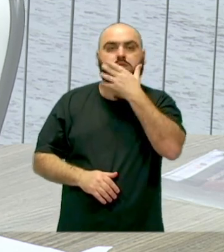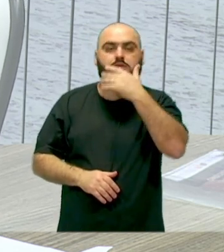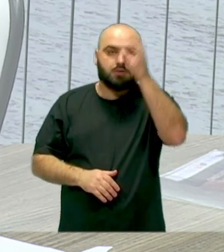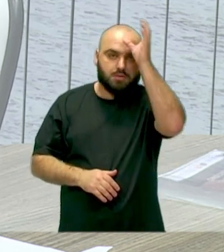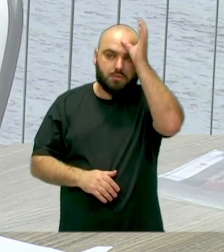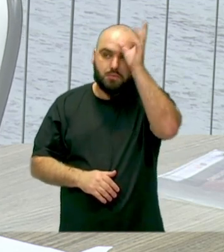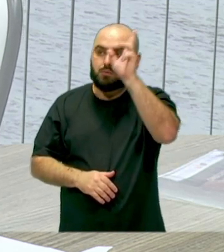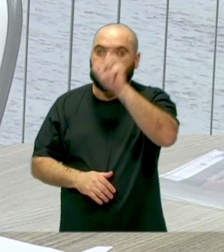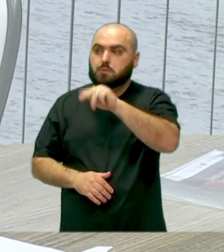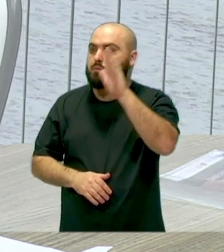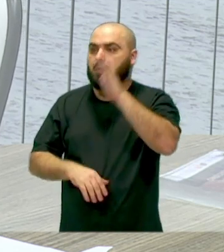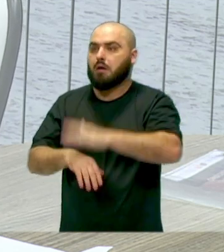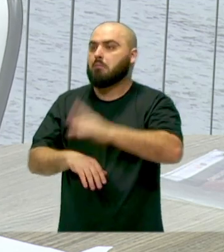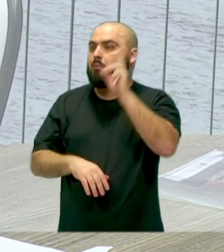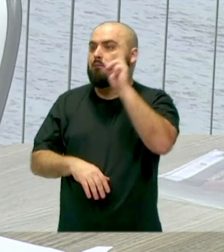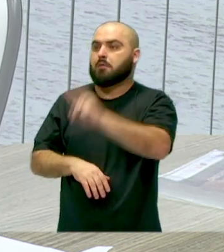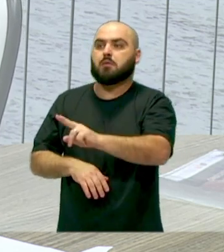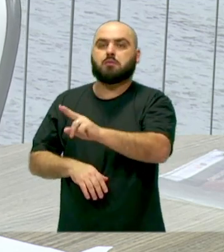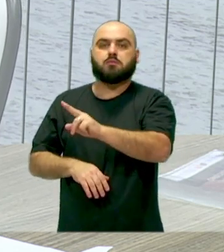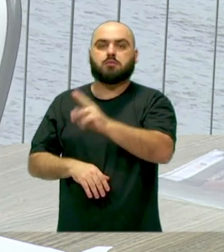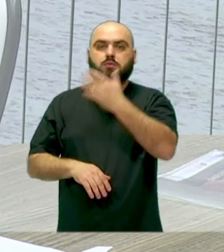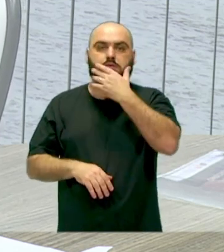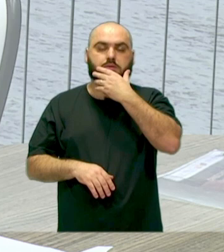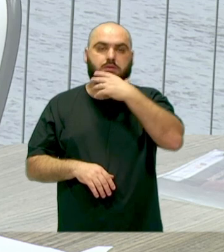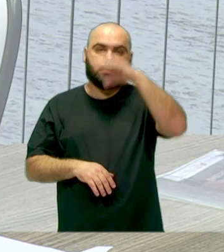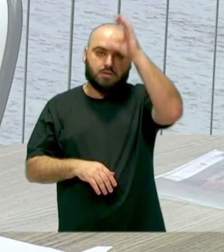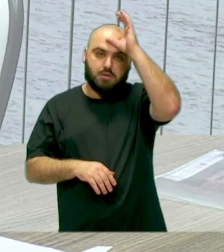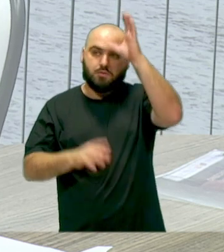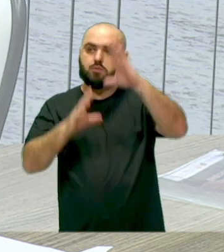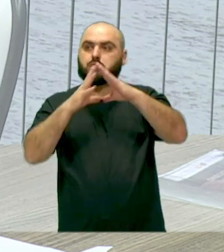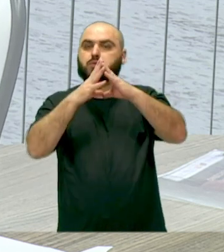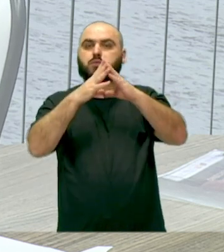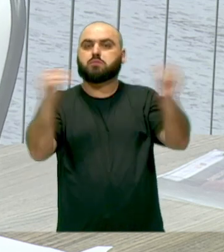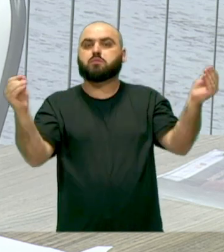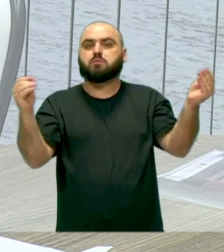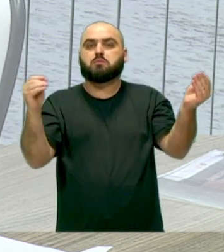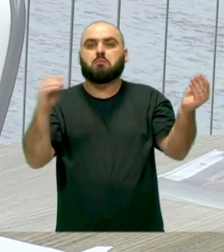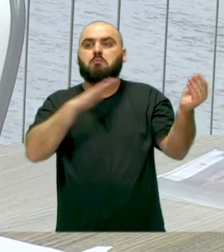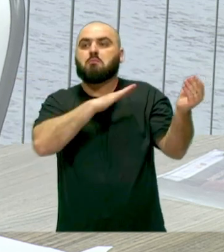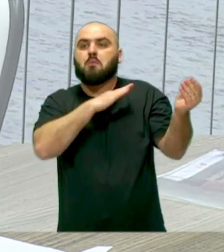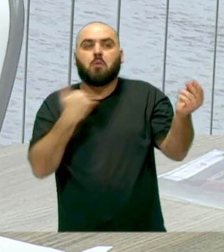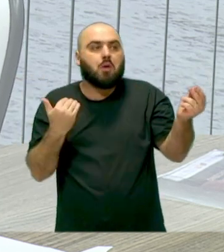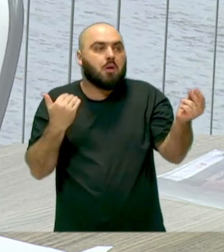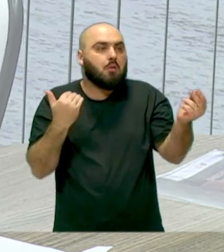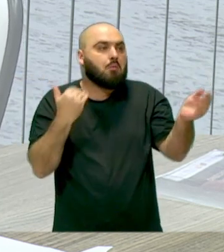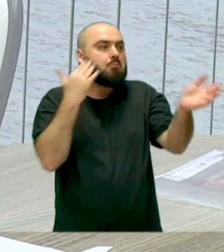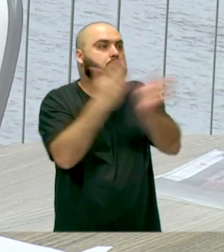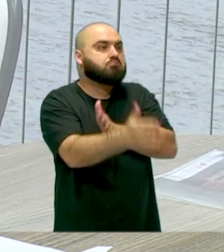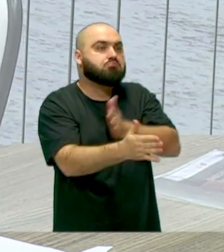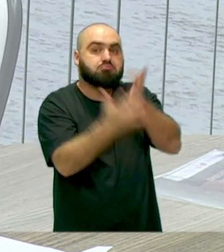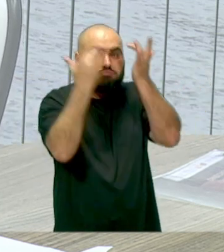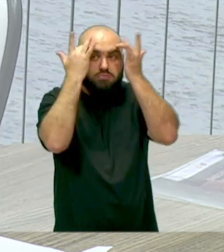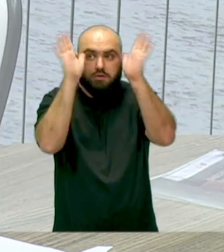mais sumiu. Se morreu, se foi, ninguém sabe, né?